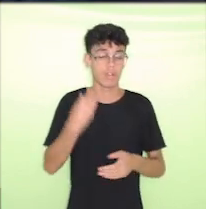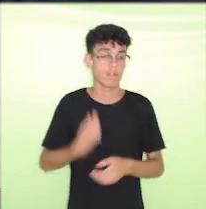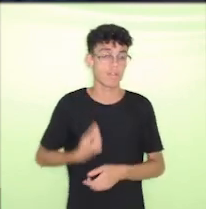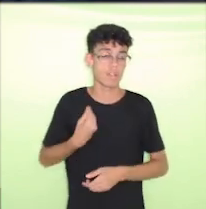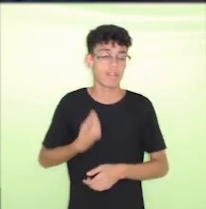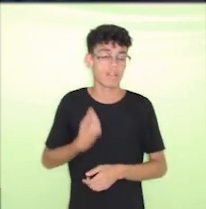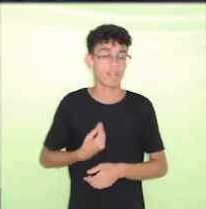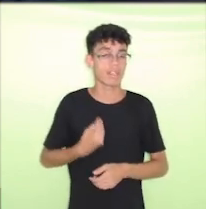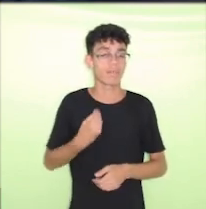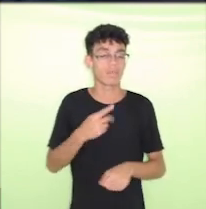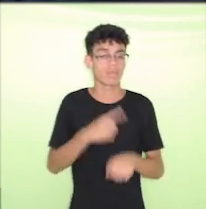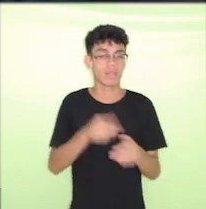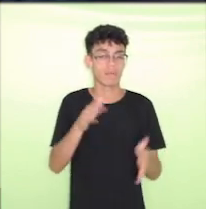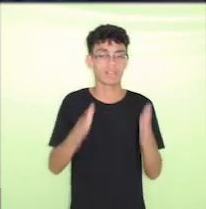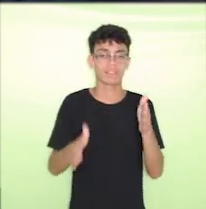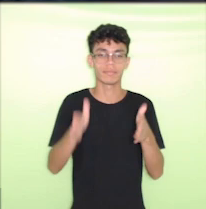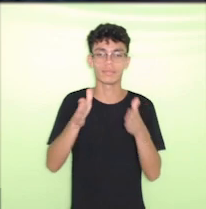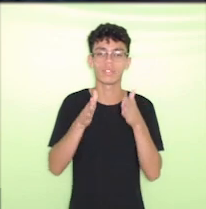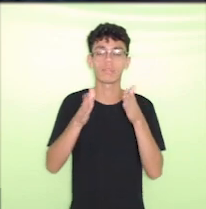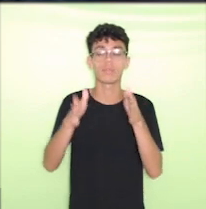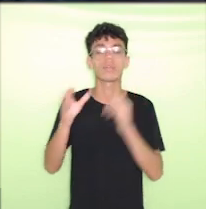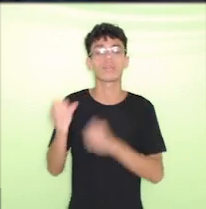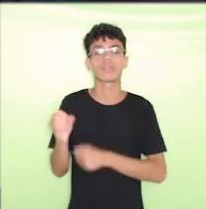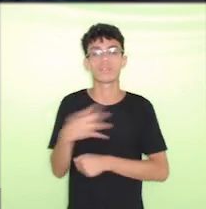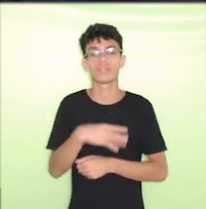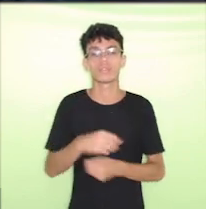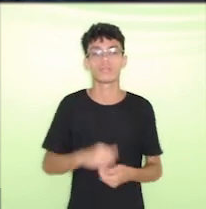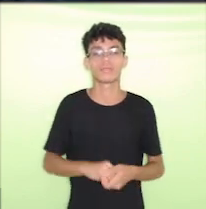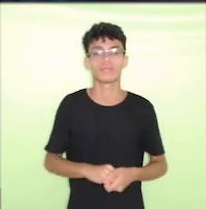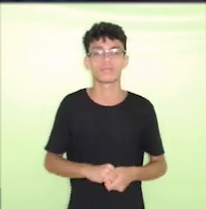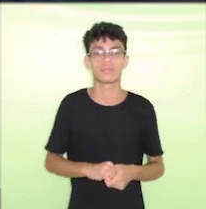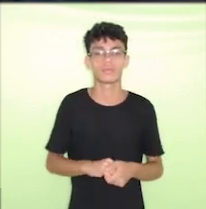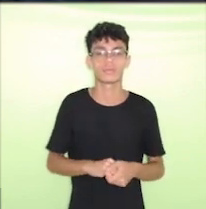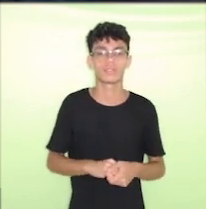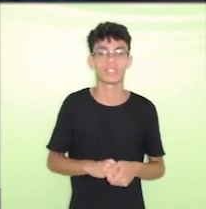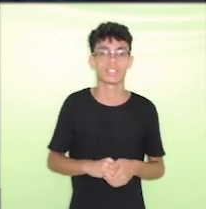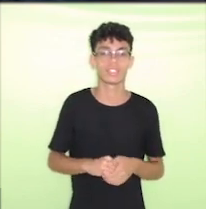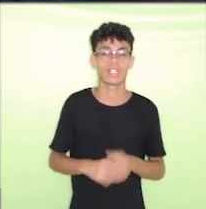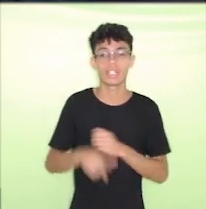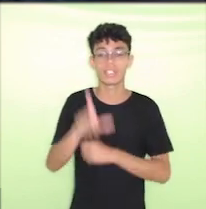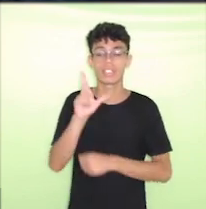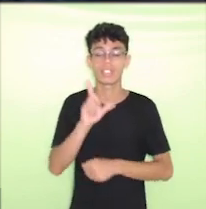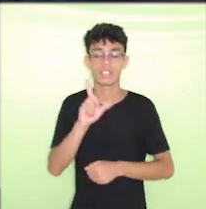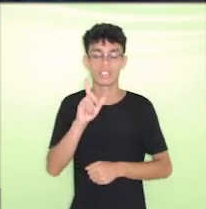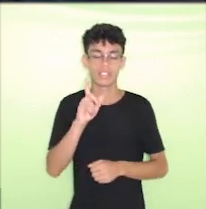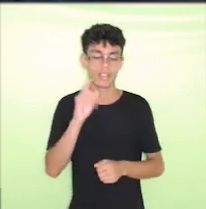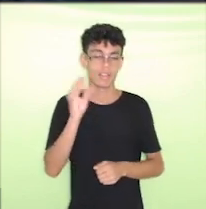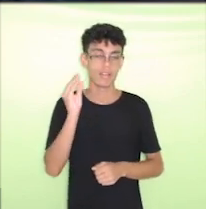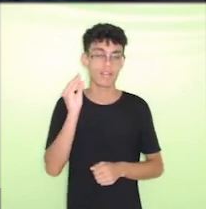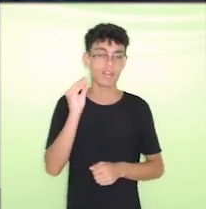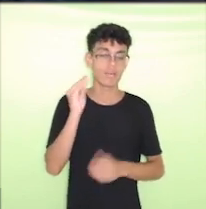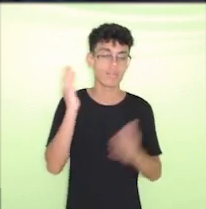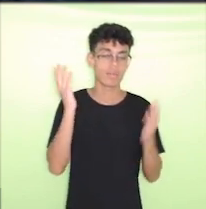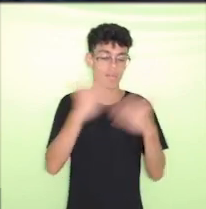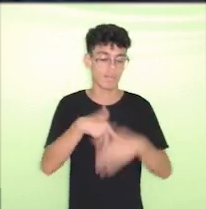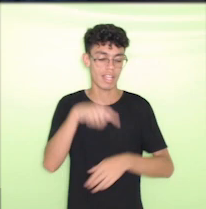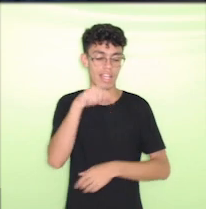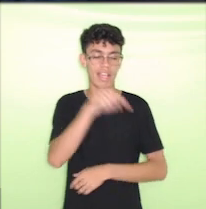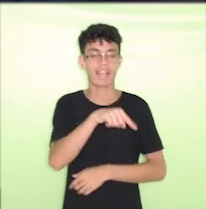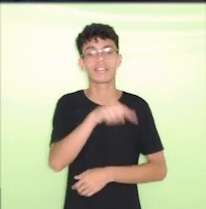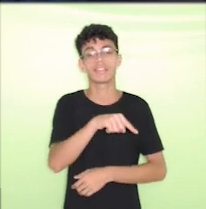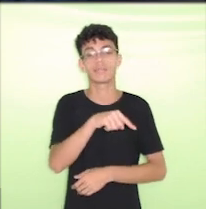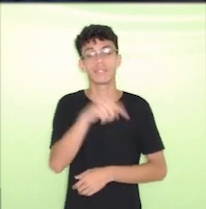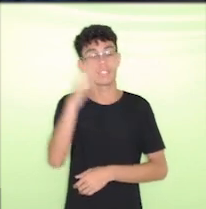vivemos. Um caminho novo. Novo. Mas antes vamos provar a América, saber se ela é de fato o que